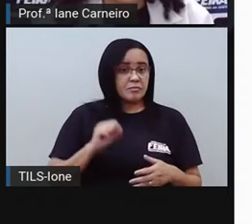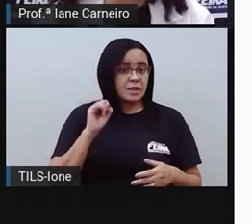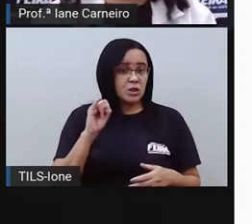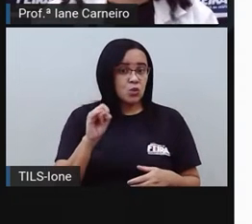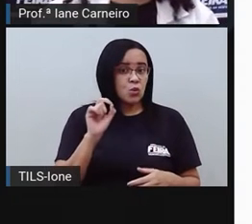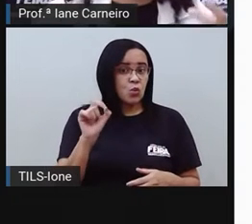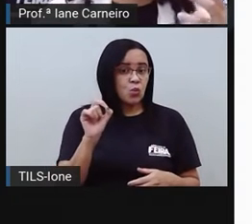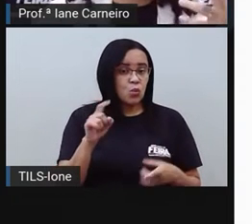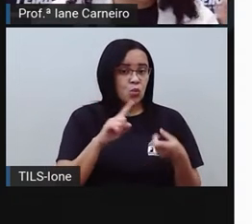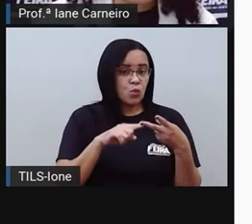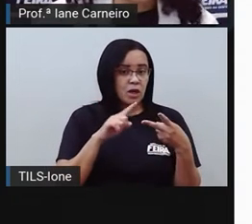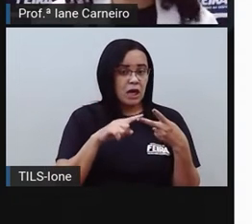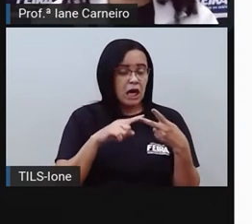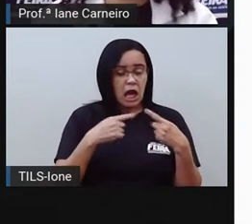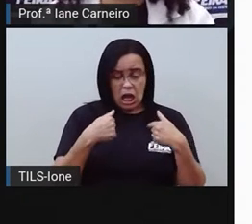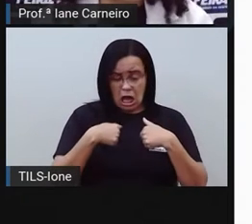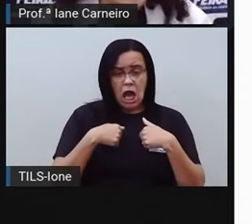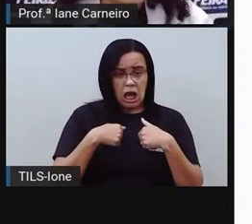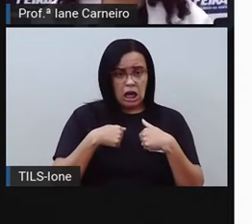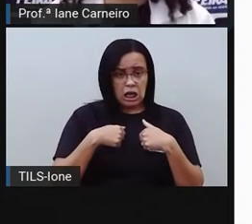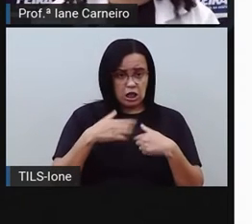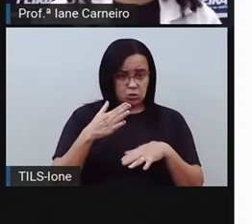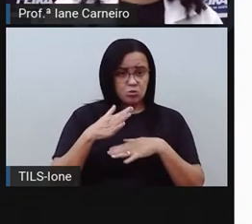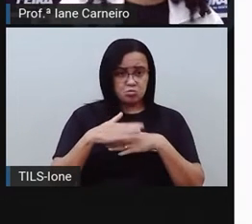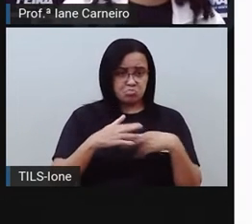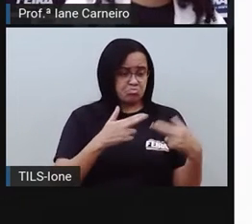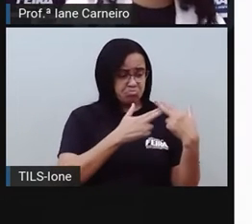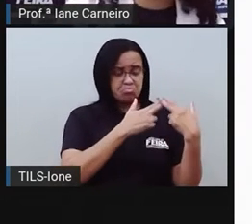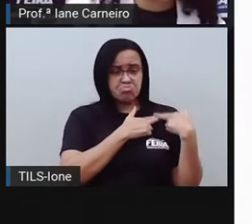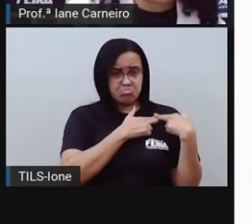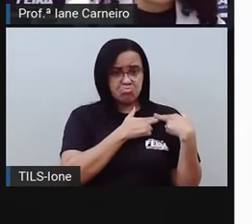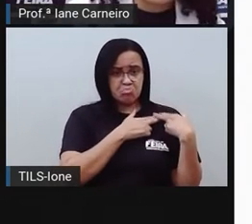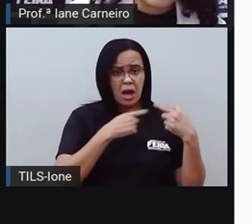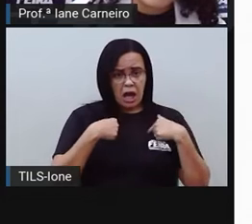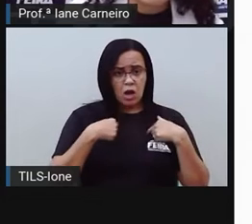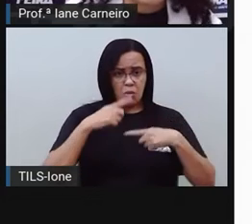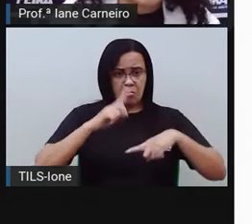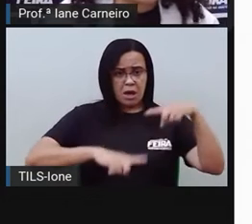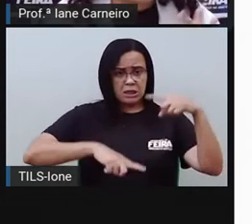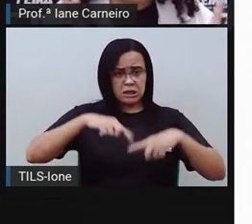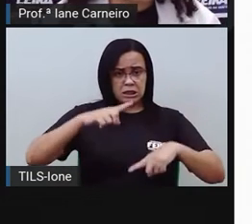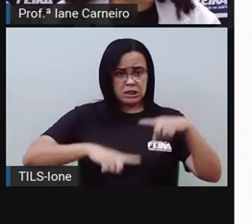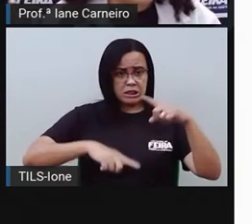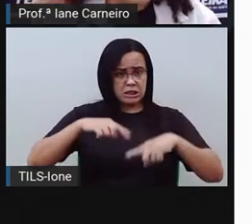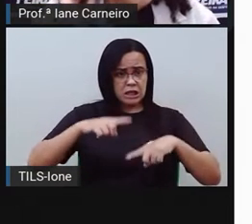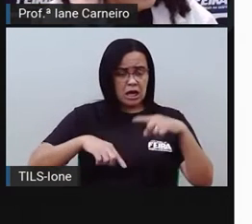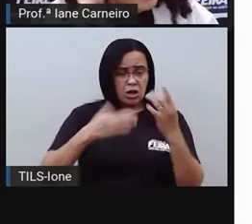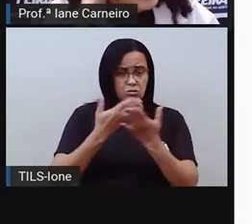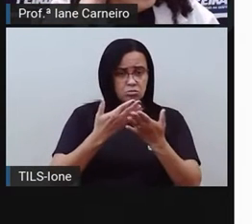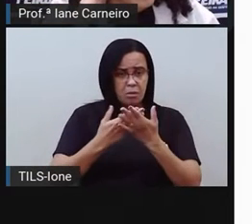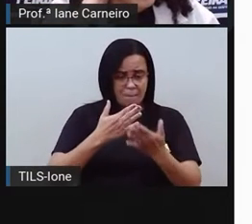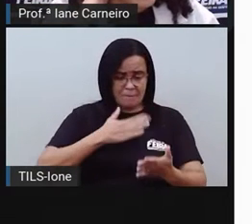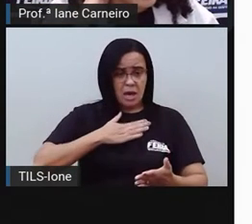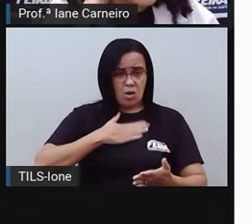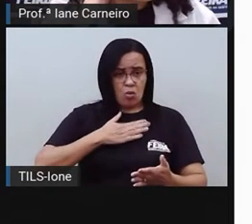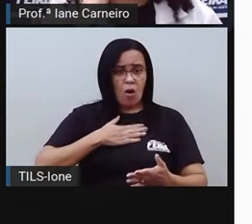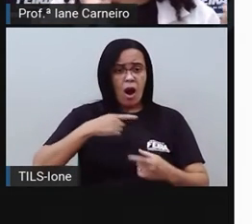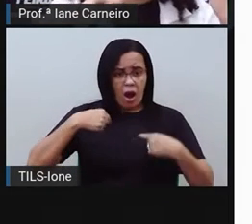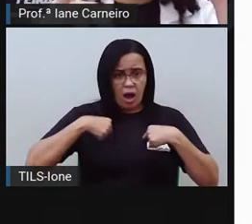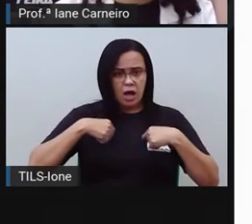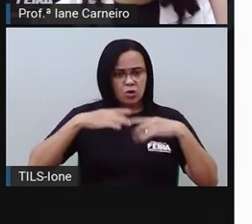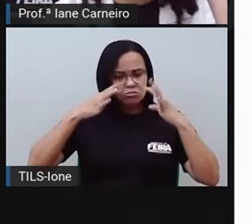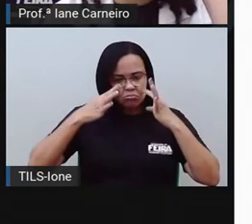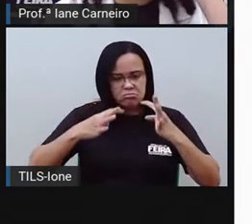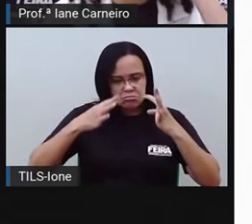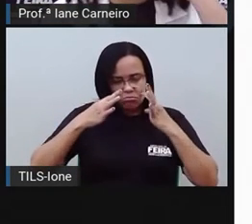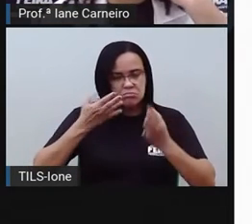né? Então, você ter todo o cuidado, né? Para não perder esses materiais. Sua mãe e seu pai vão amar essa regra, né? E